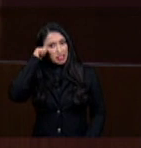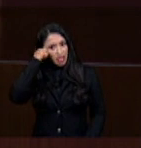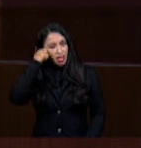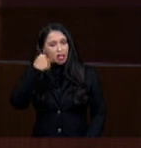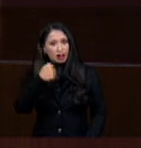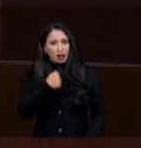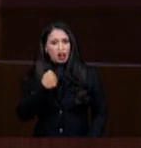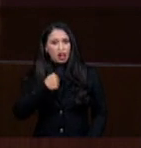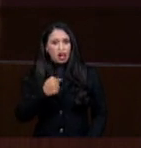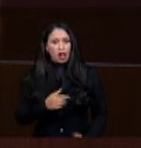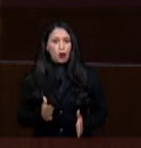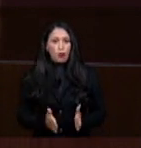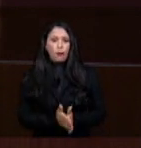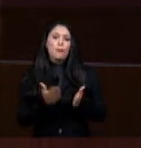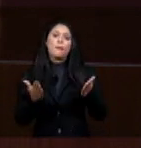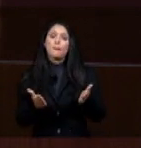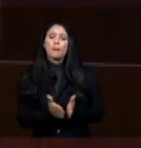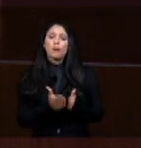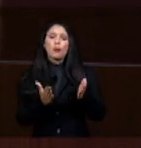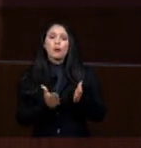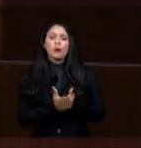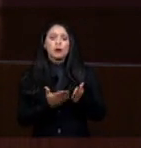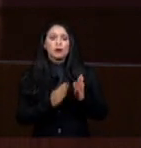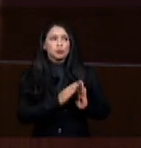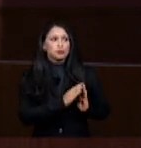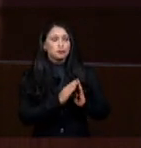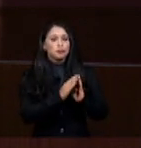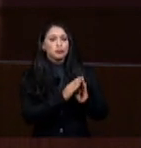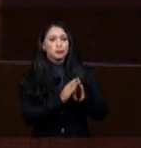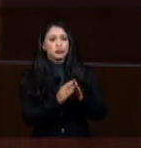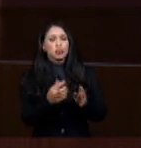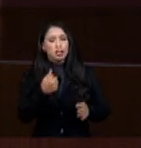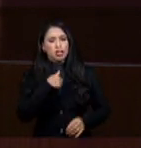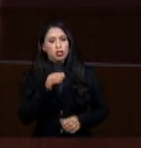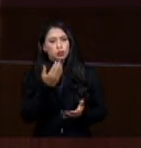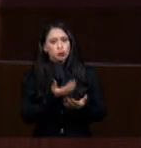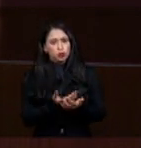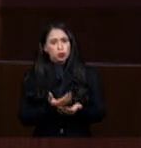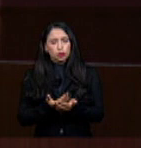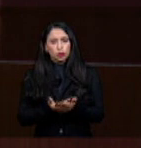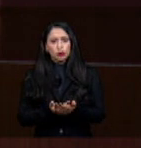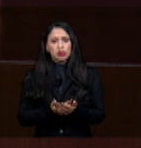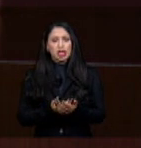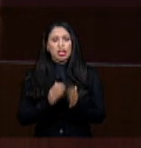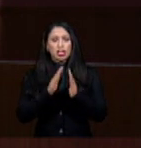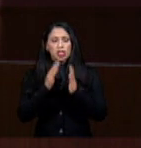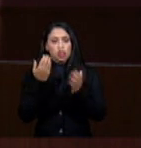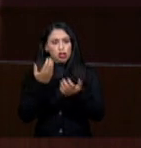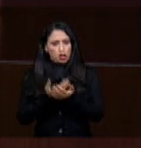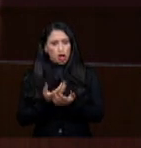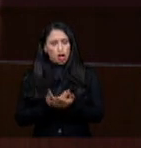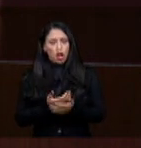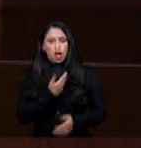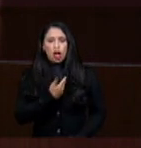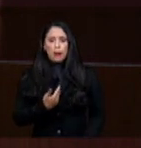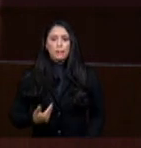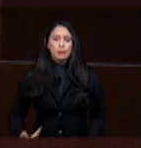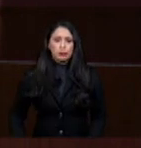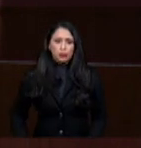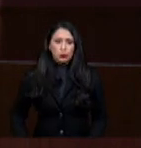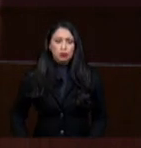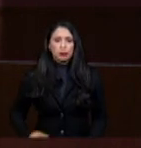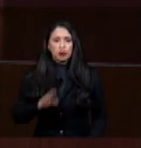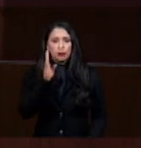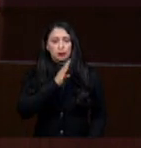origem suburbana é educado em escola pública a vida inteira eu sou exatamente a